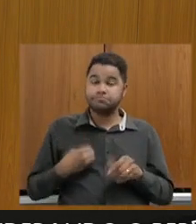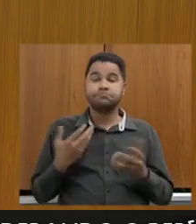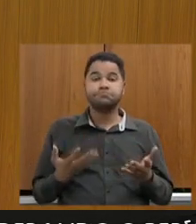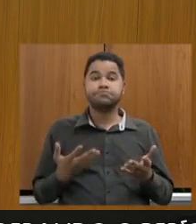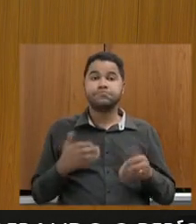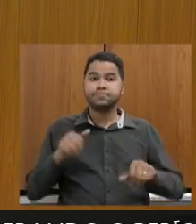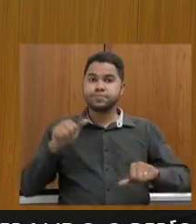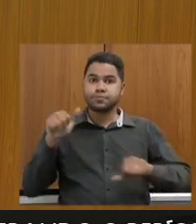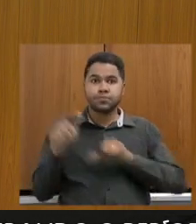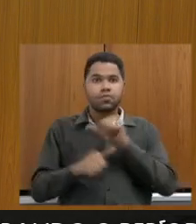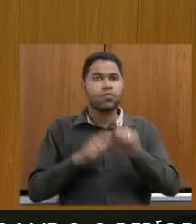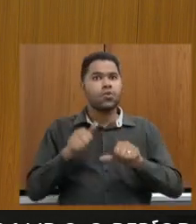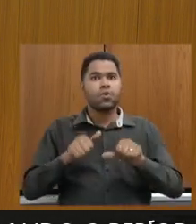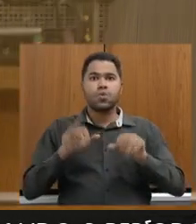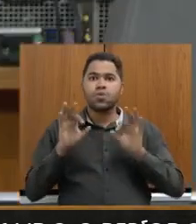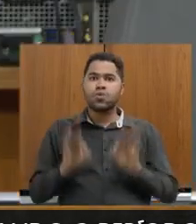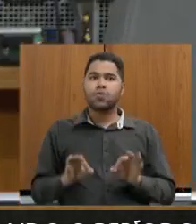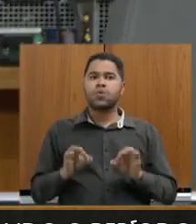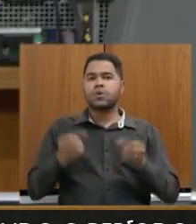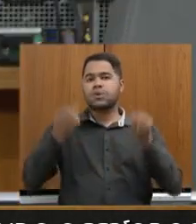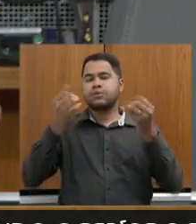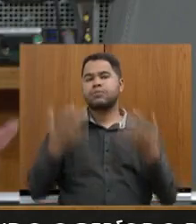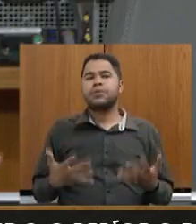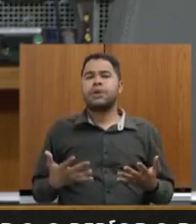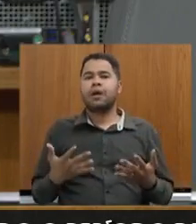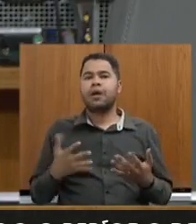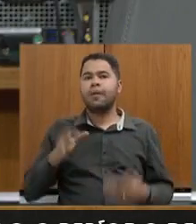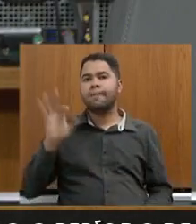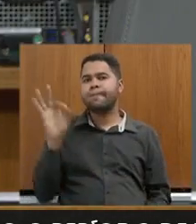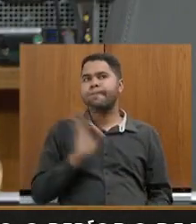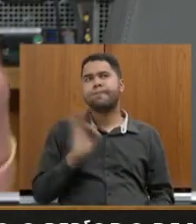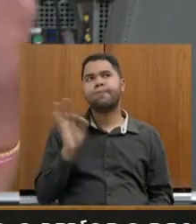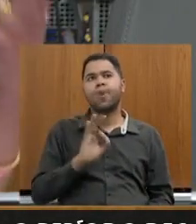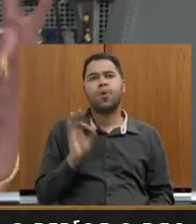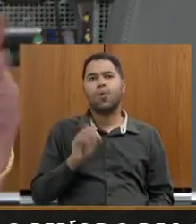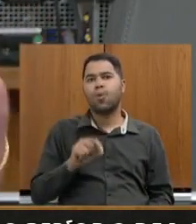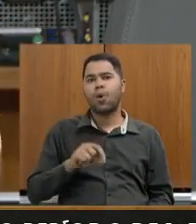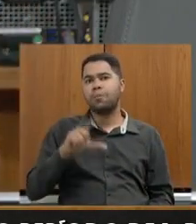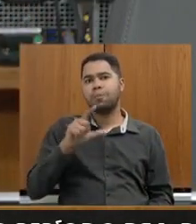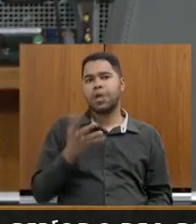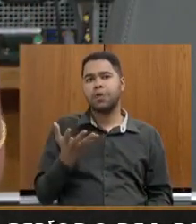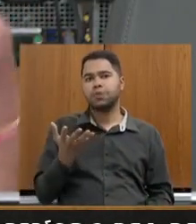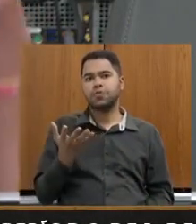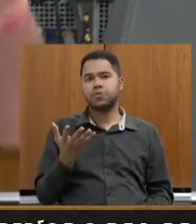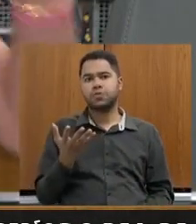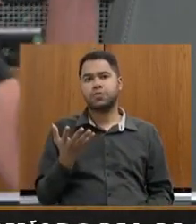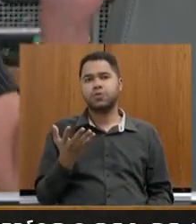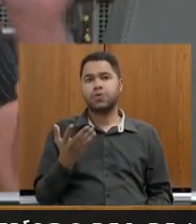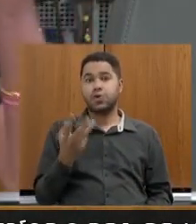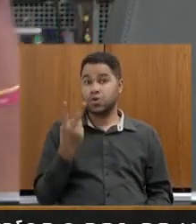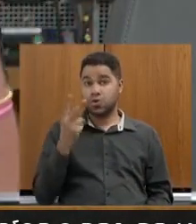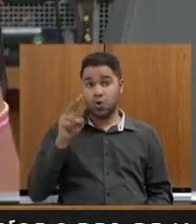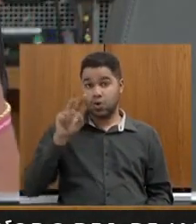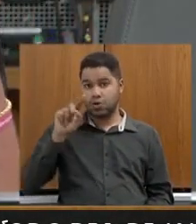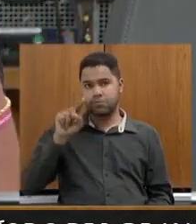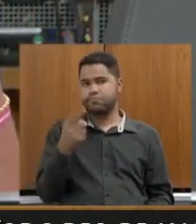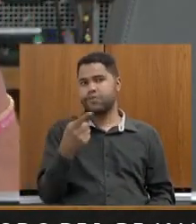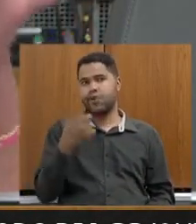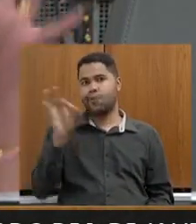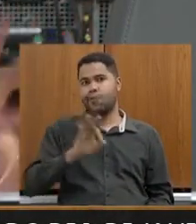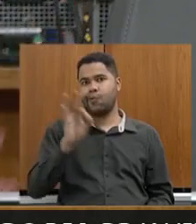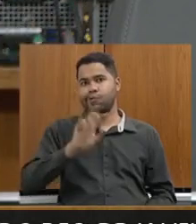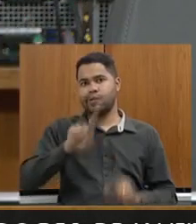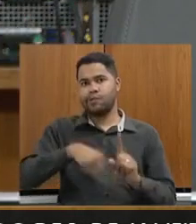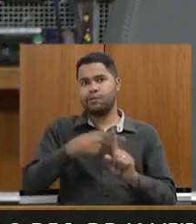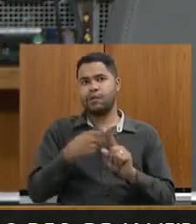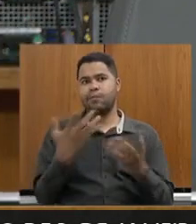foi uma mudança se drástica se a gente falar um percentual Sei lá o aumento sei lá foram 2000% a mais